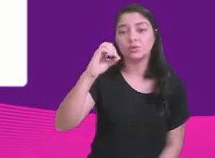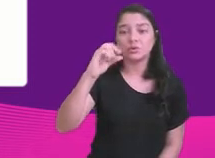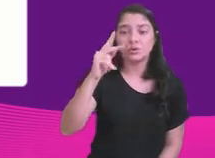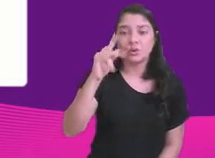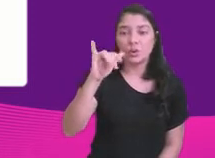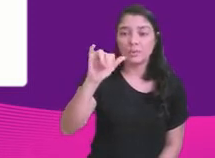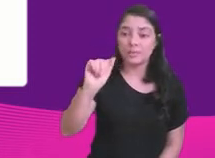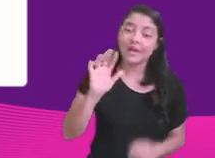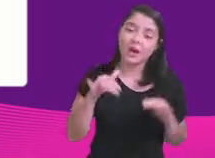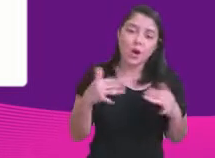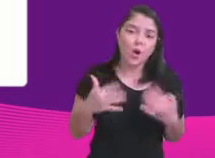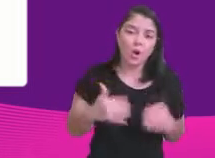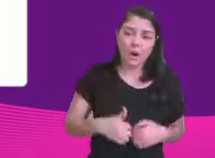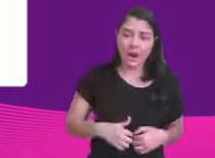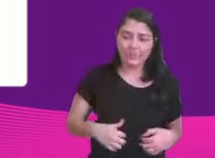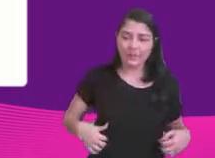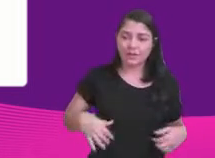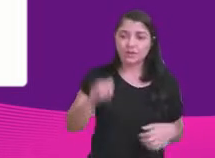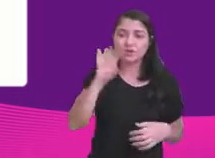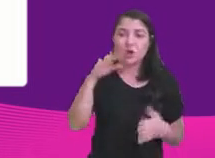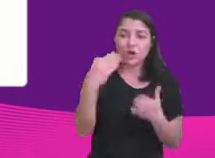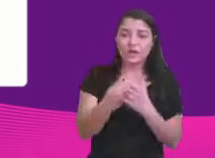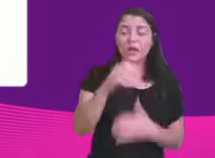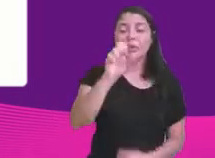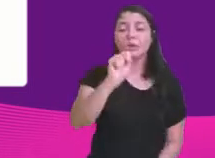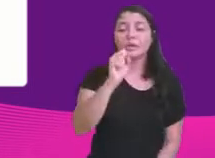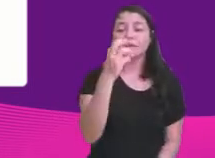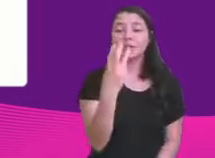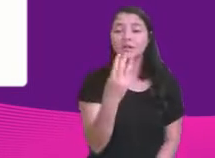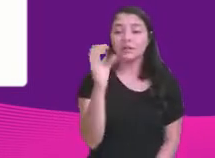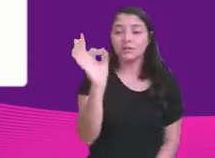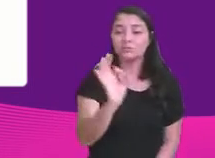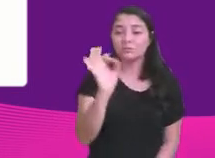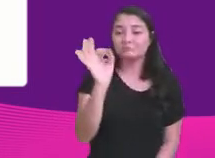dos 83%, bom, se esses